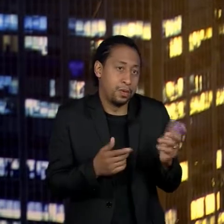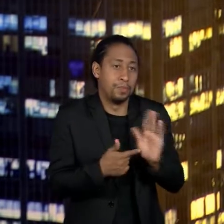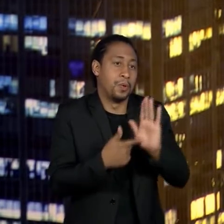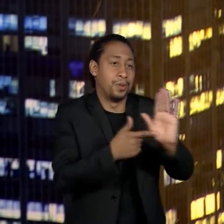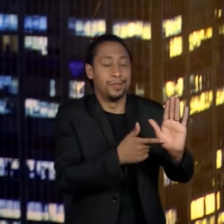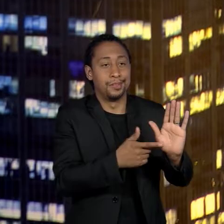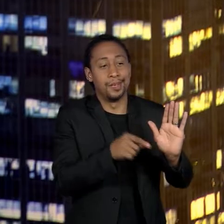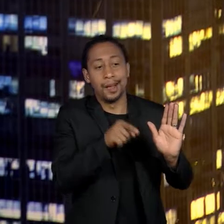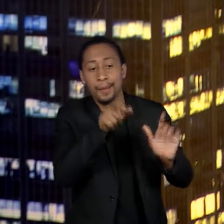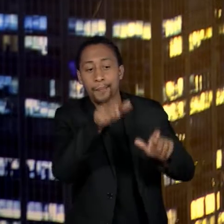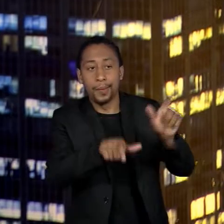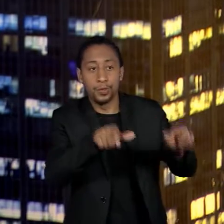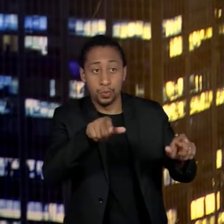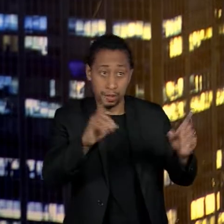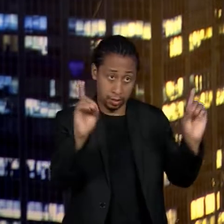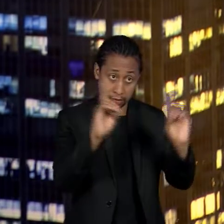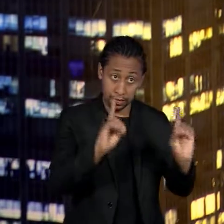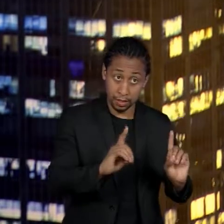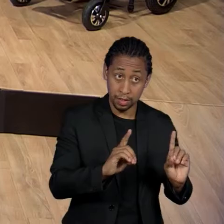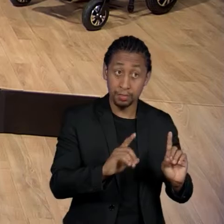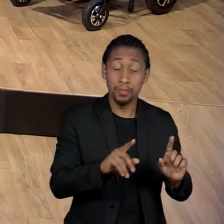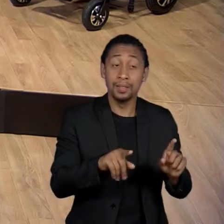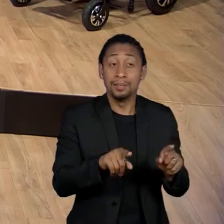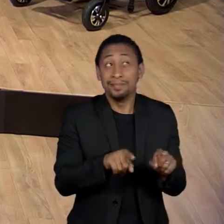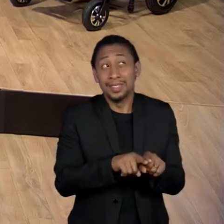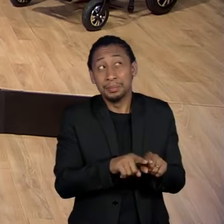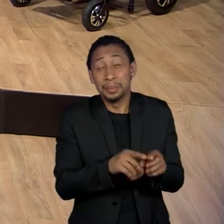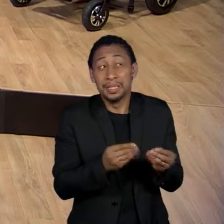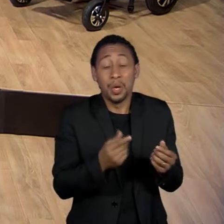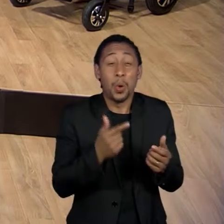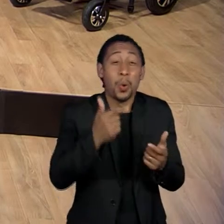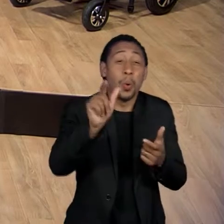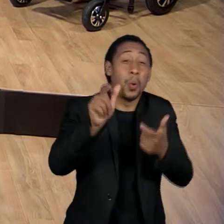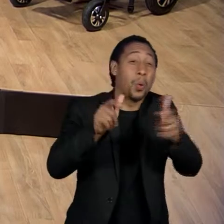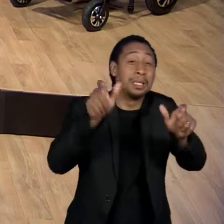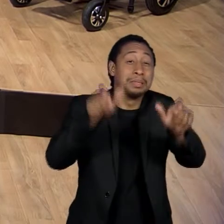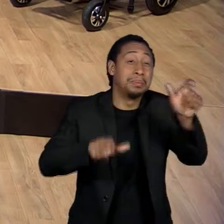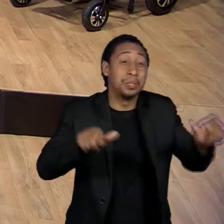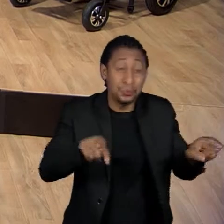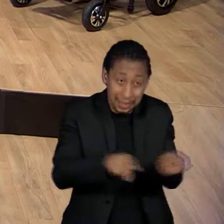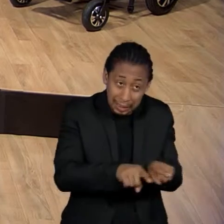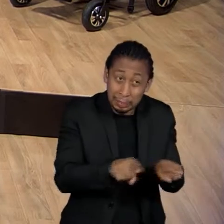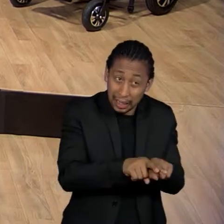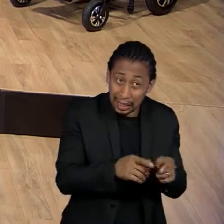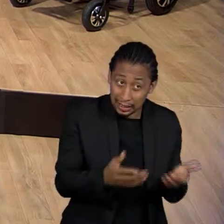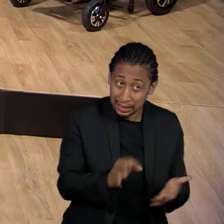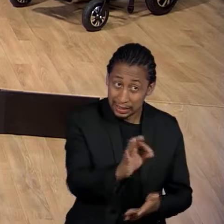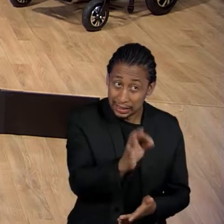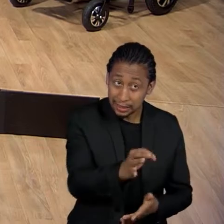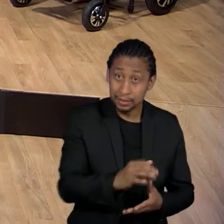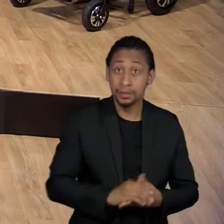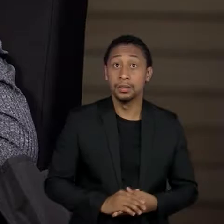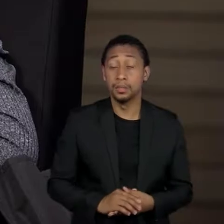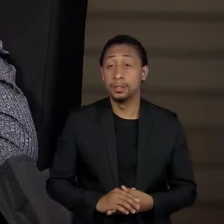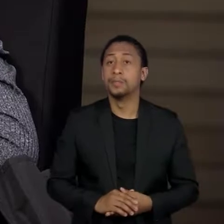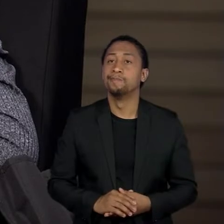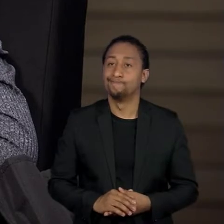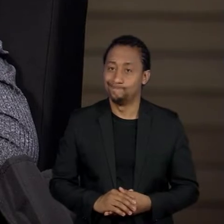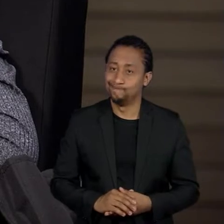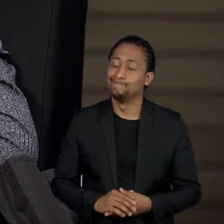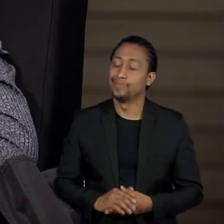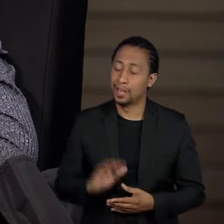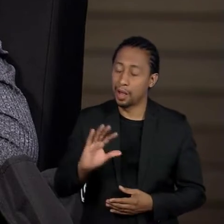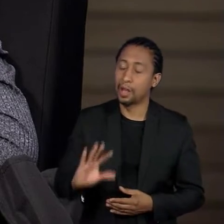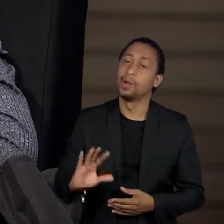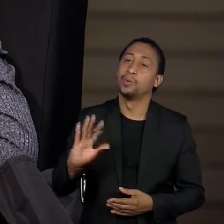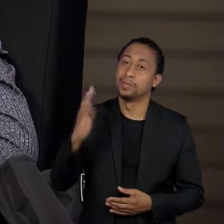referir, fazer referência à pessoa com deficiência, mas para tratar outras pessoas, não é, Marina? Sim, sim. Ele é